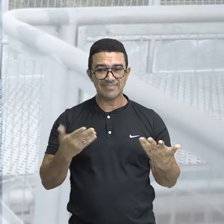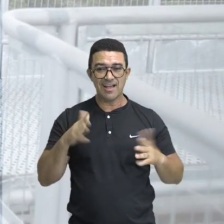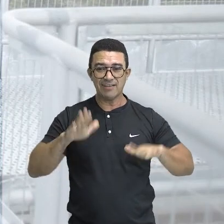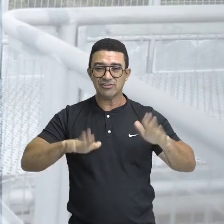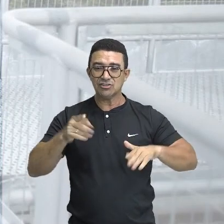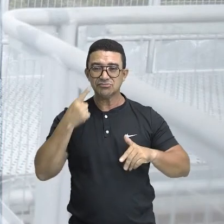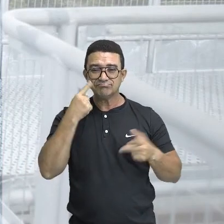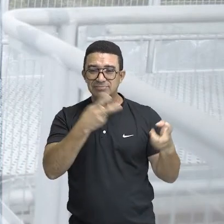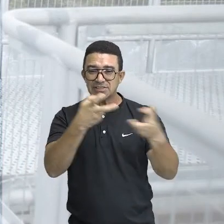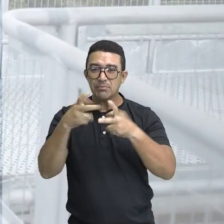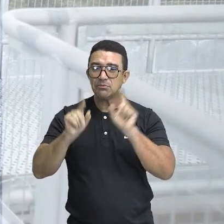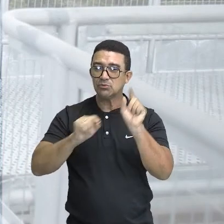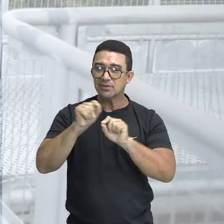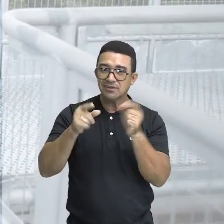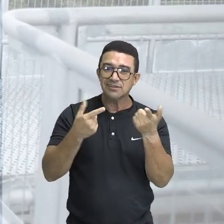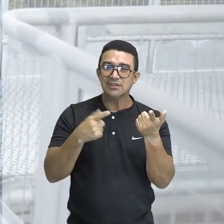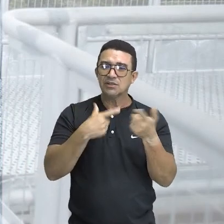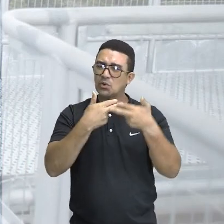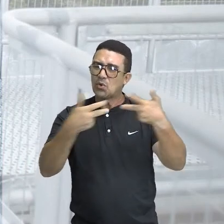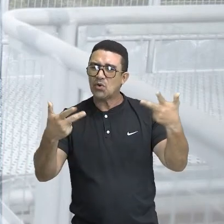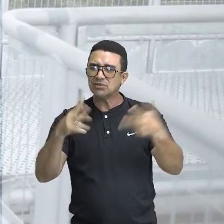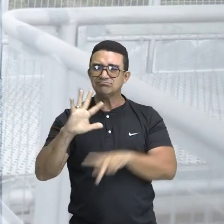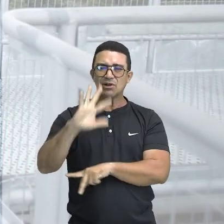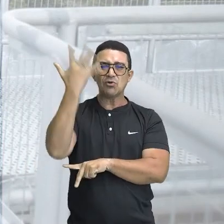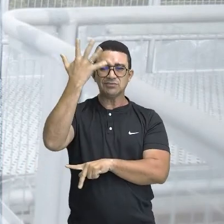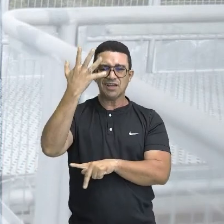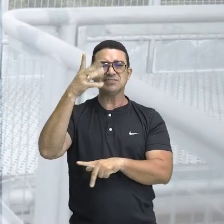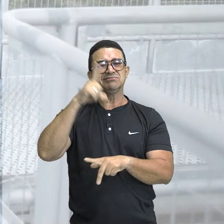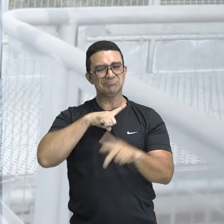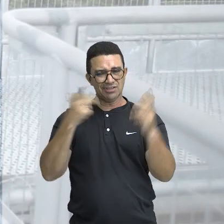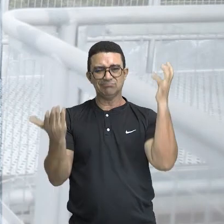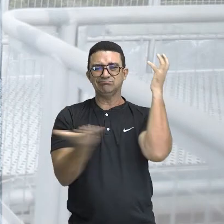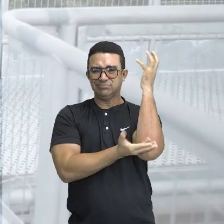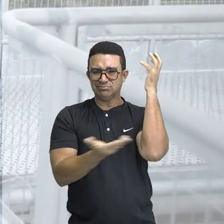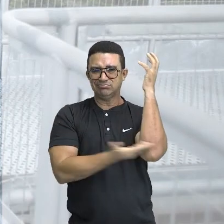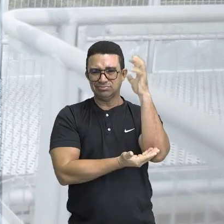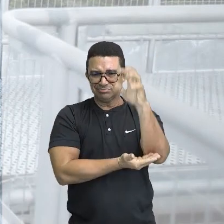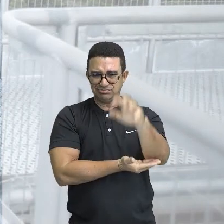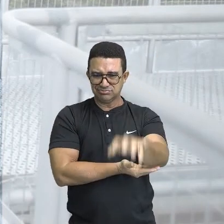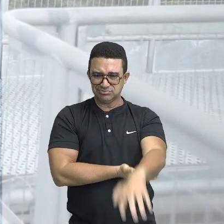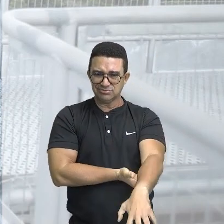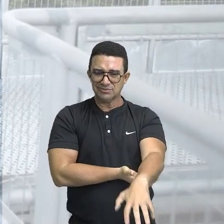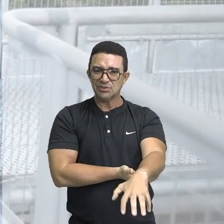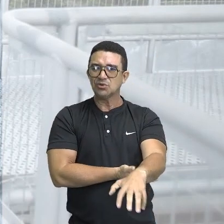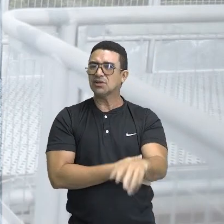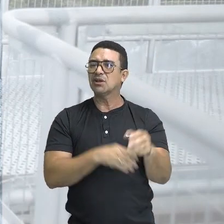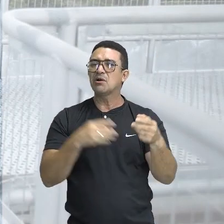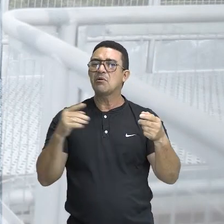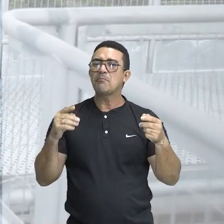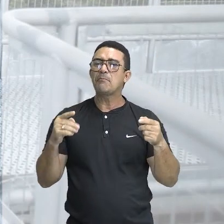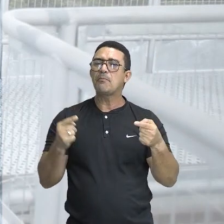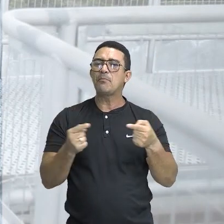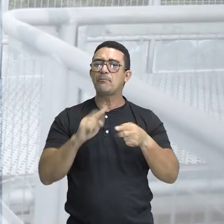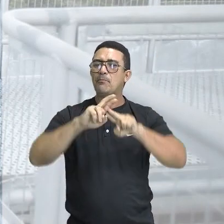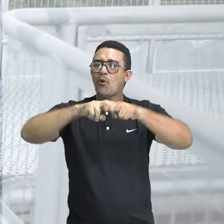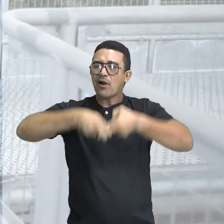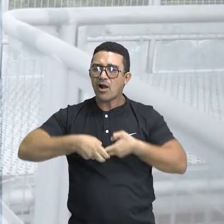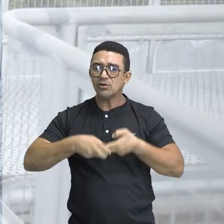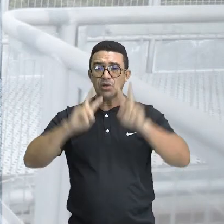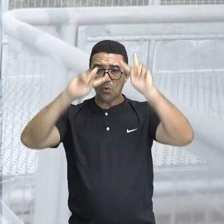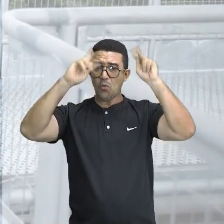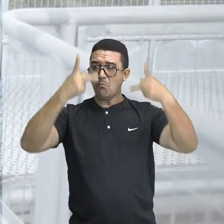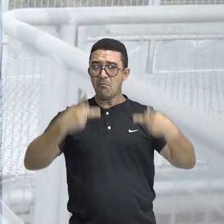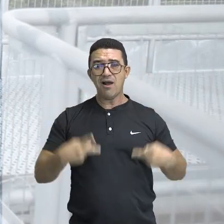por situações que acabam ocorrendo muito desmatamento, principalmente vinculado às atividades que o ser humano mesmo ele